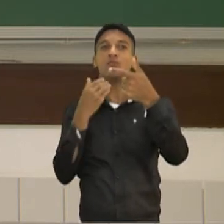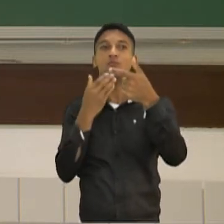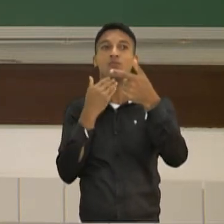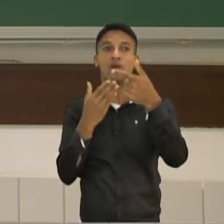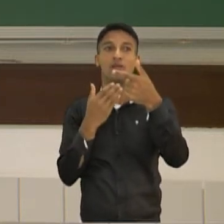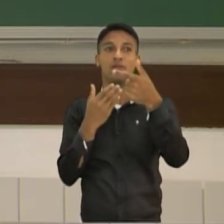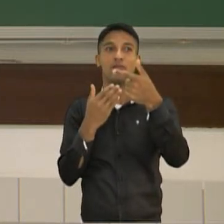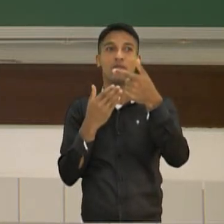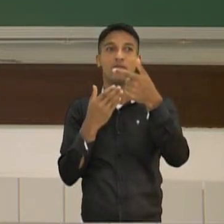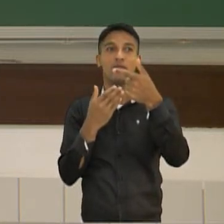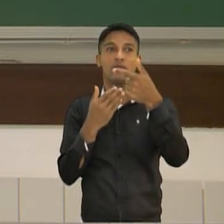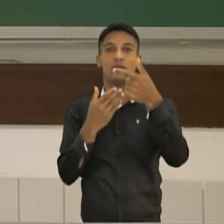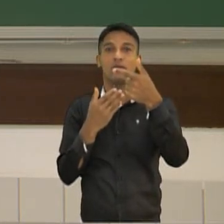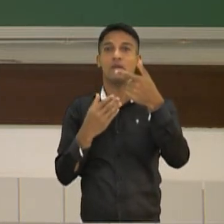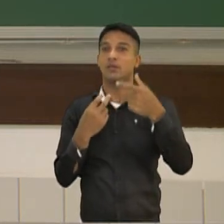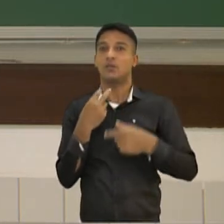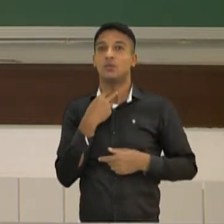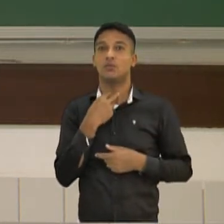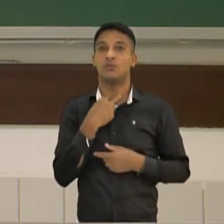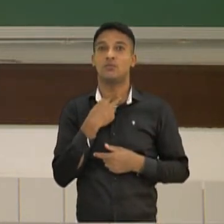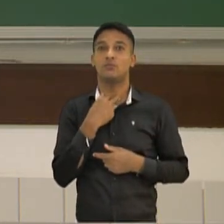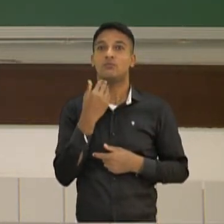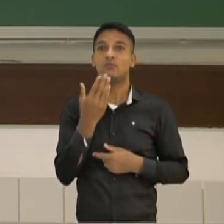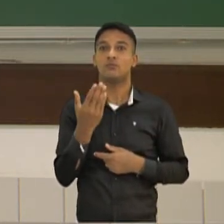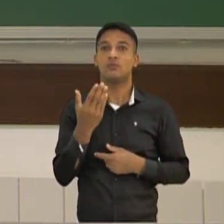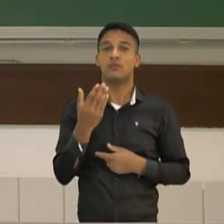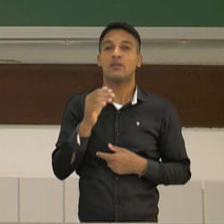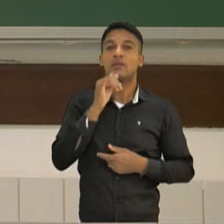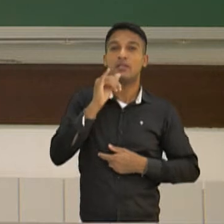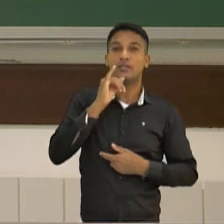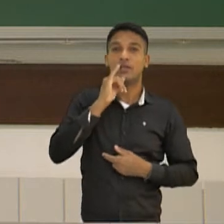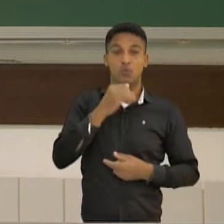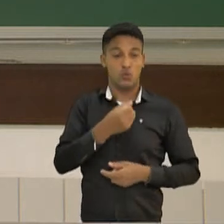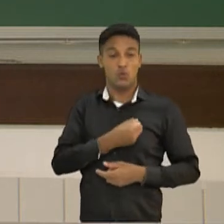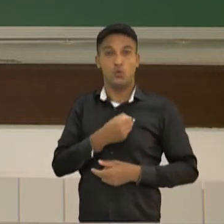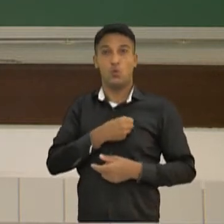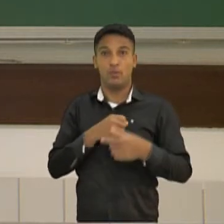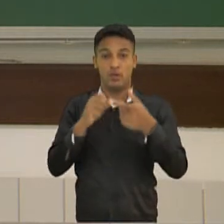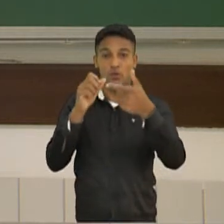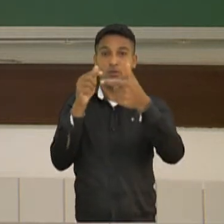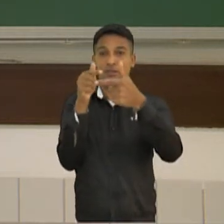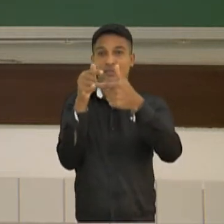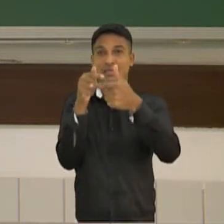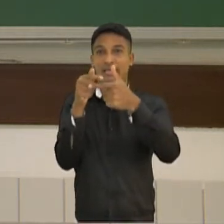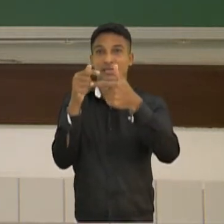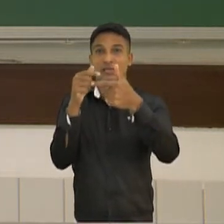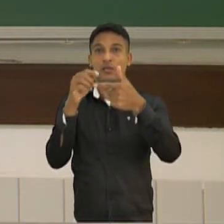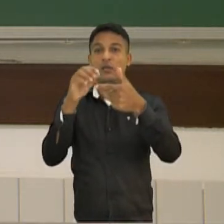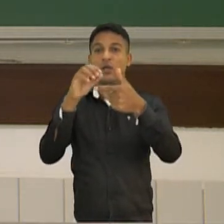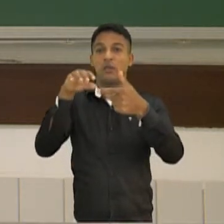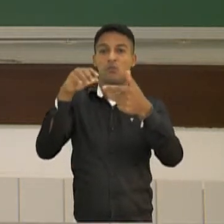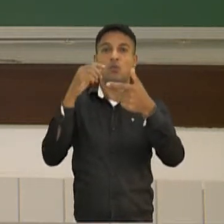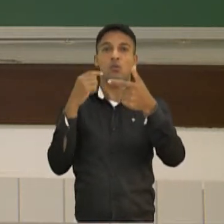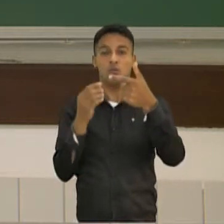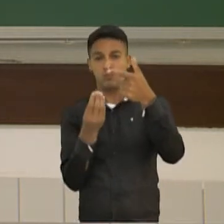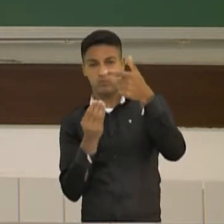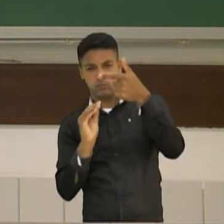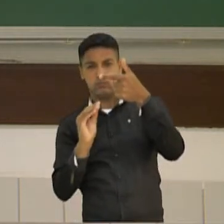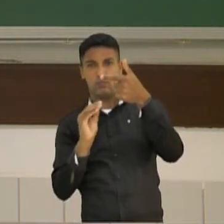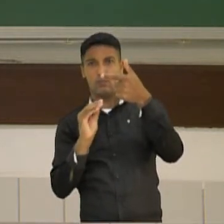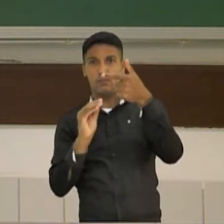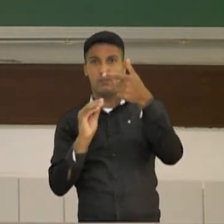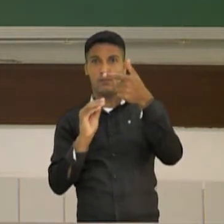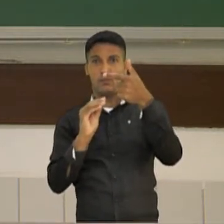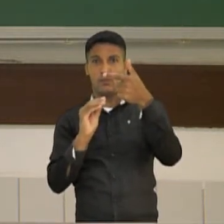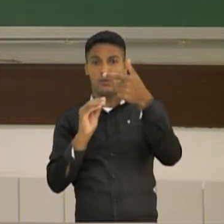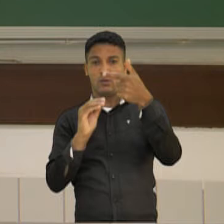não consigo tirar algo maior do menor, porque a gente está aqui lidando com uma divisão, certo? Então, vamos ver aqui, ó. Ah, professor,